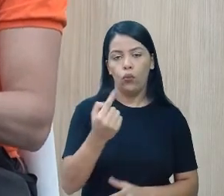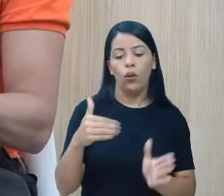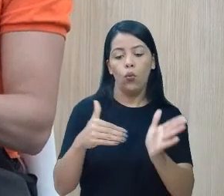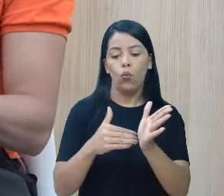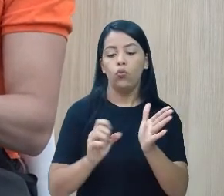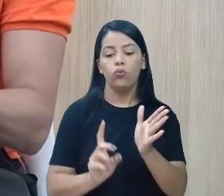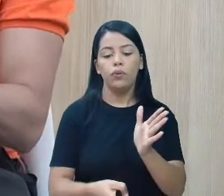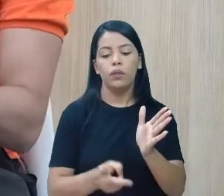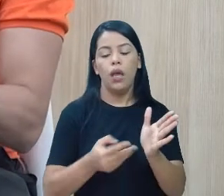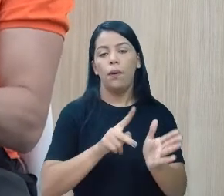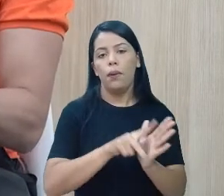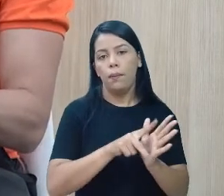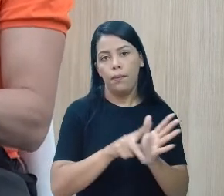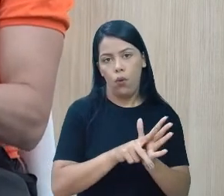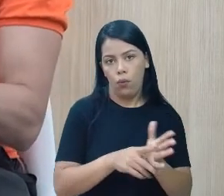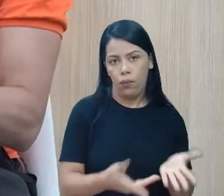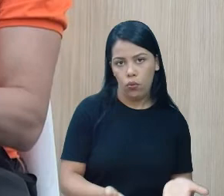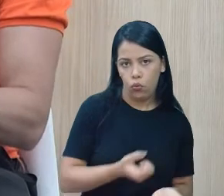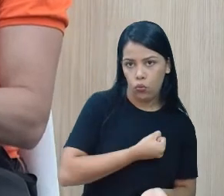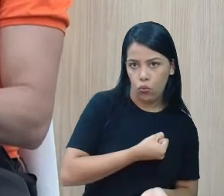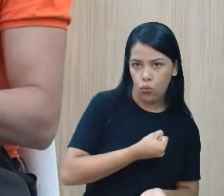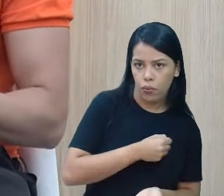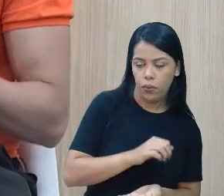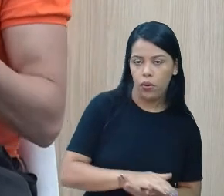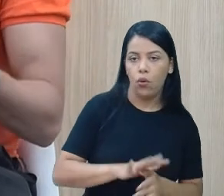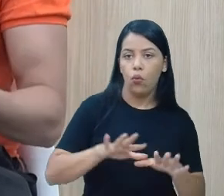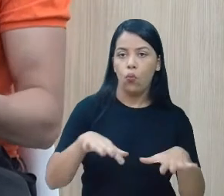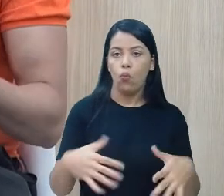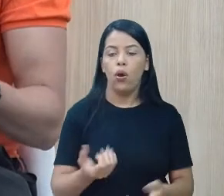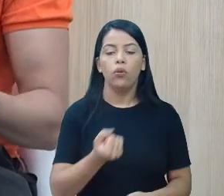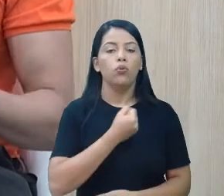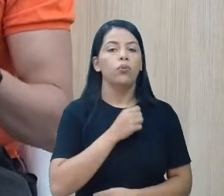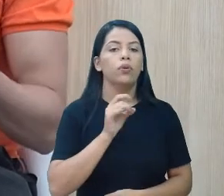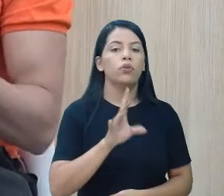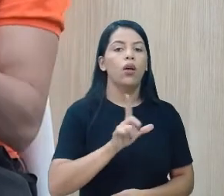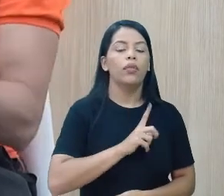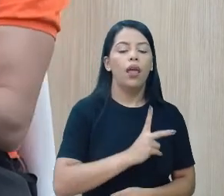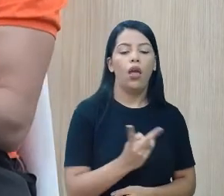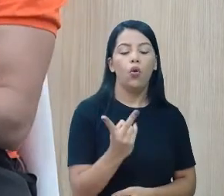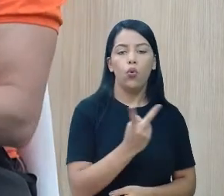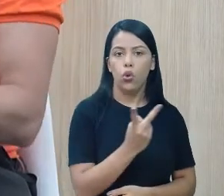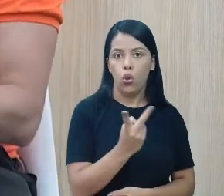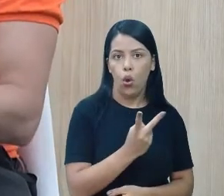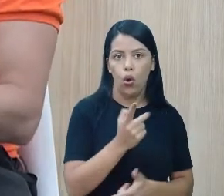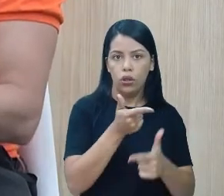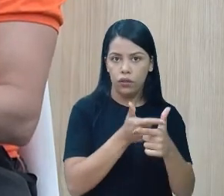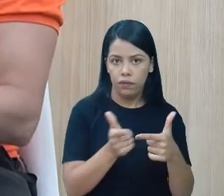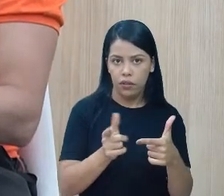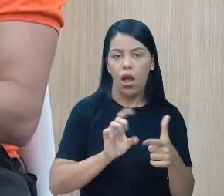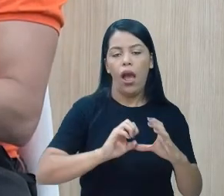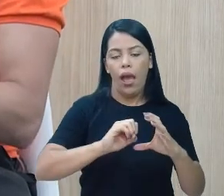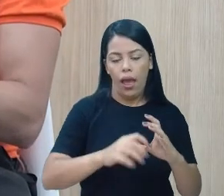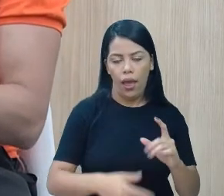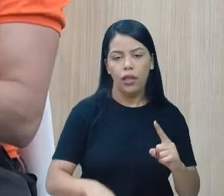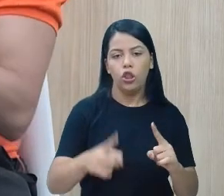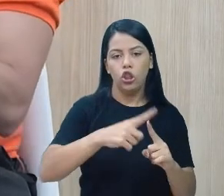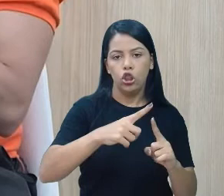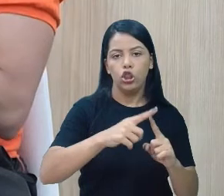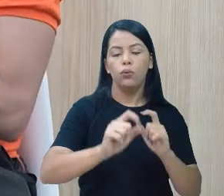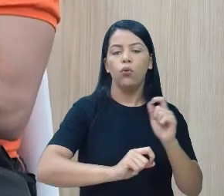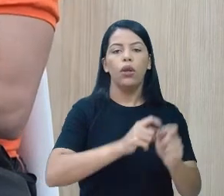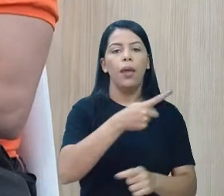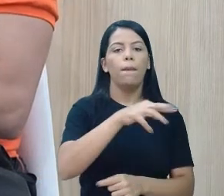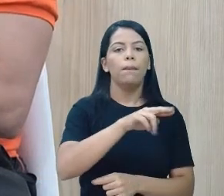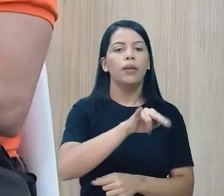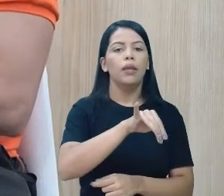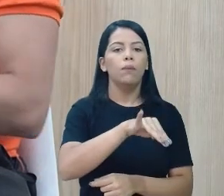ser ele mesmo, tá? Dos divisores de um número. Então, quando o número só tem esses dois divisores, ele é classificado como número